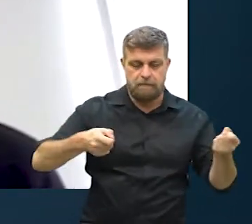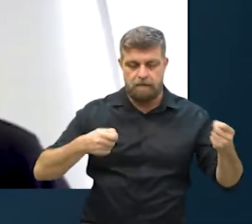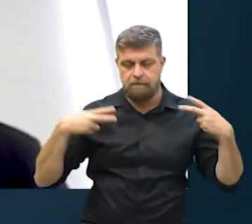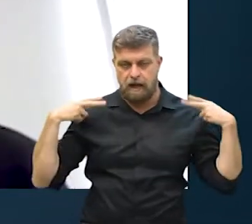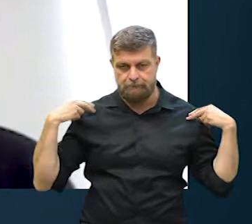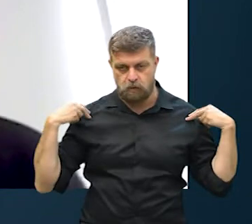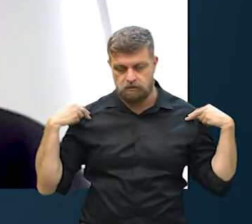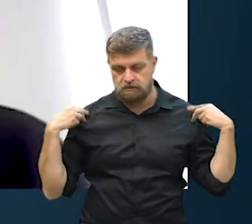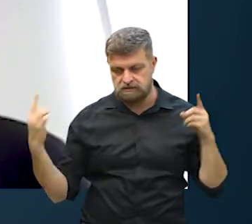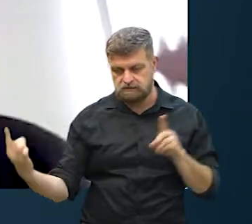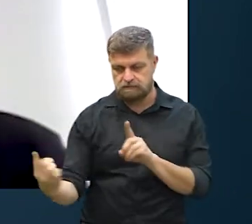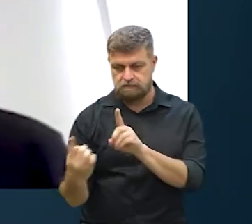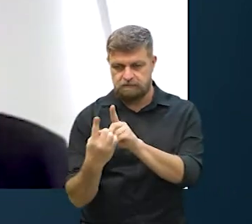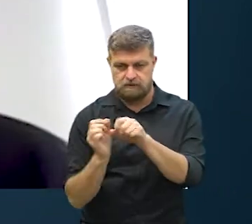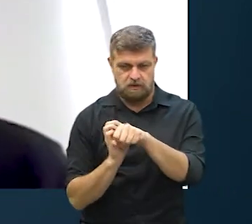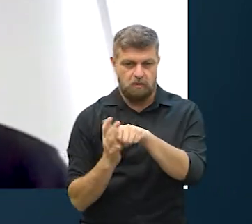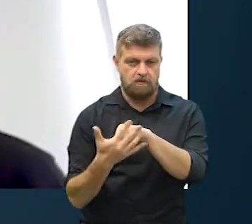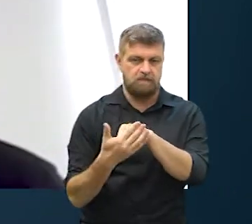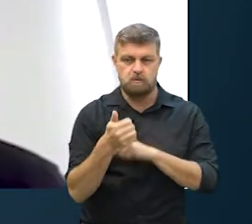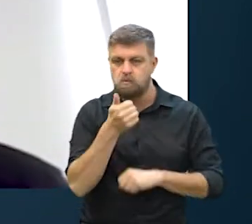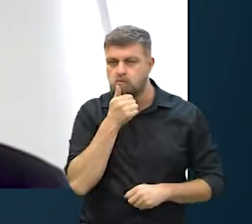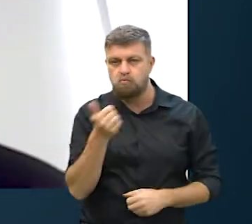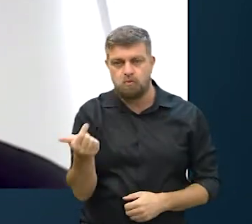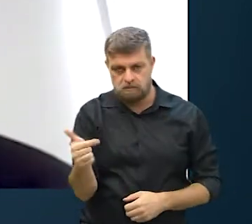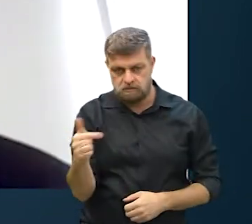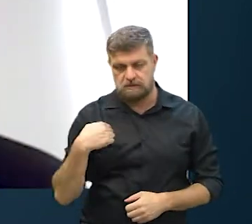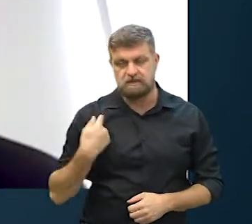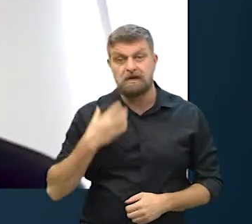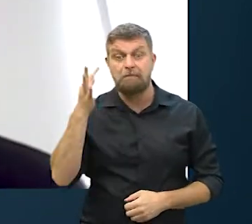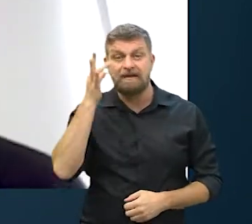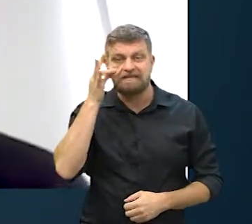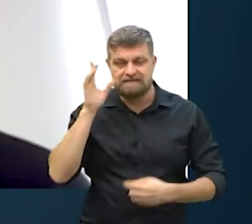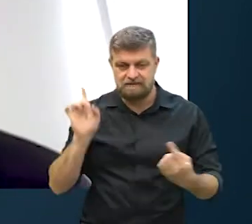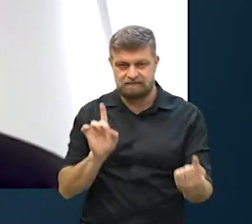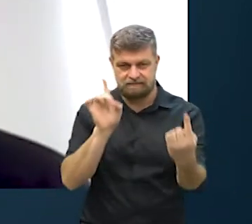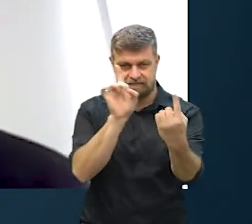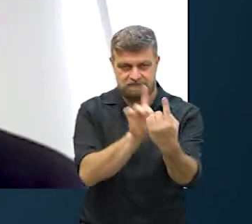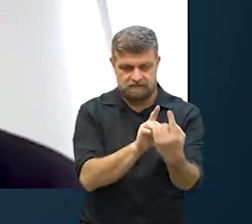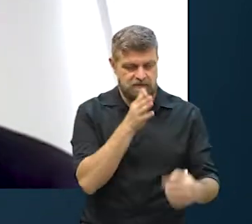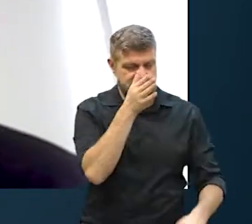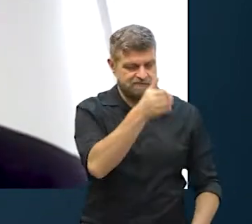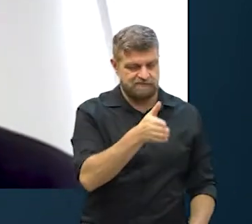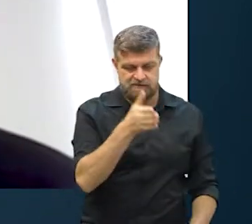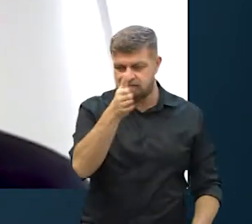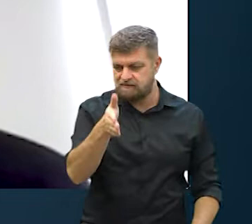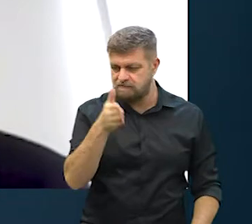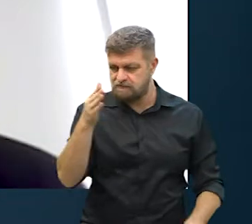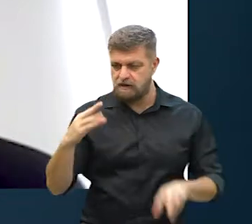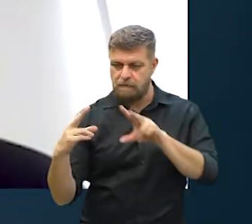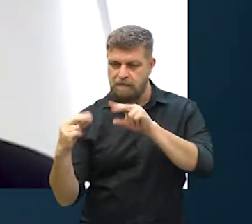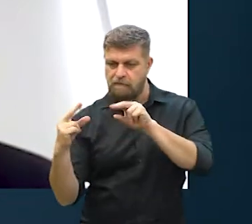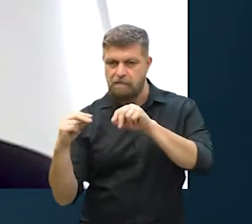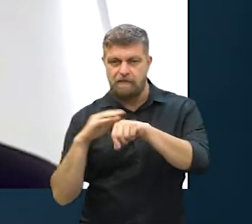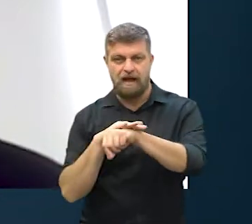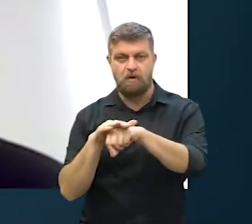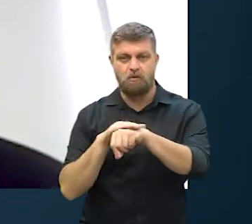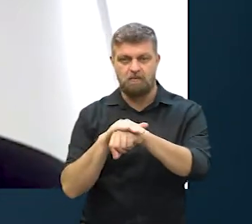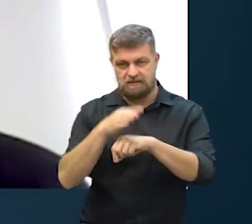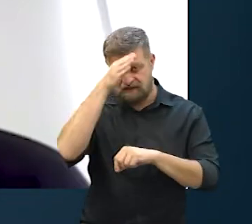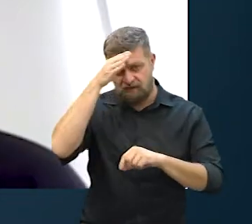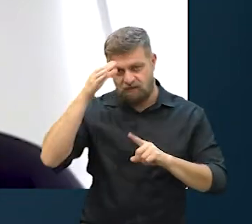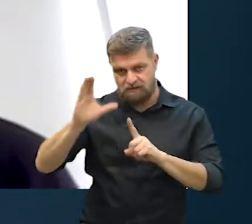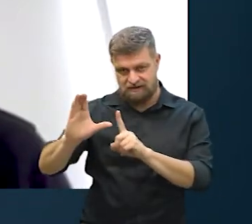Antes, nessa época, Covid era um sonho ainda, né? A gente conseguia ir presencialmente nos lugares resolver e conversar com o